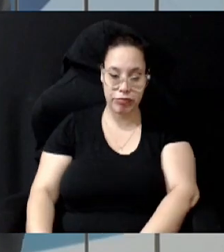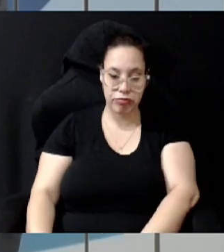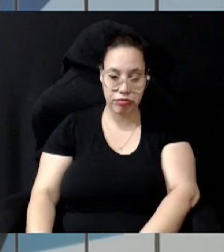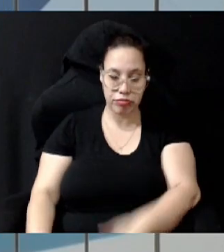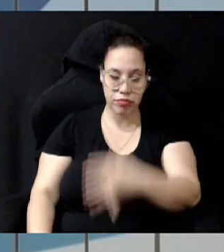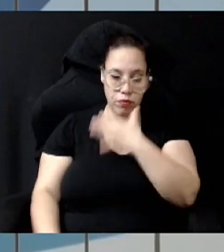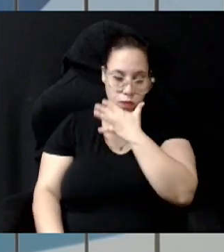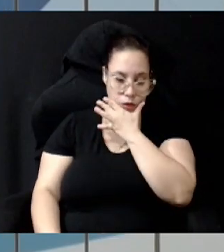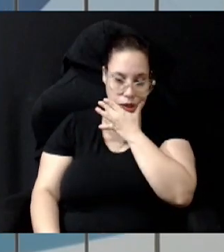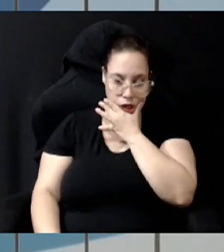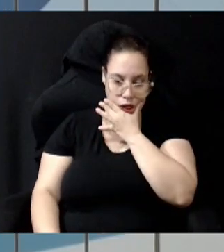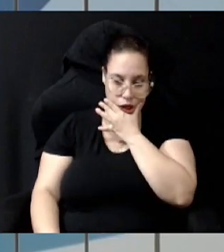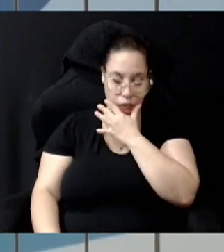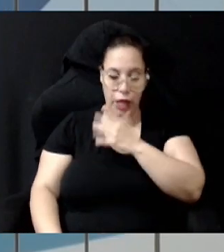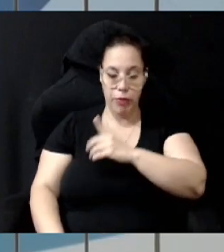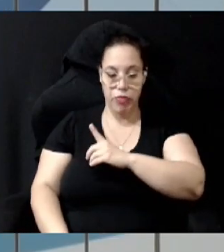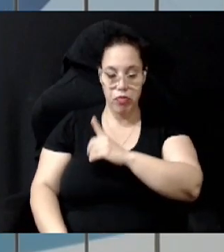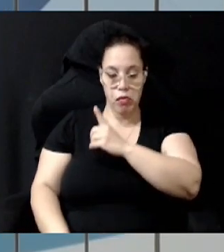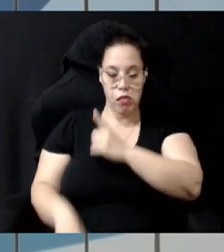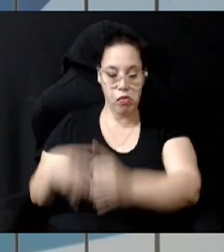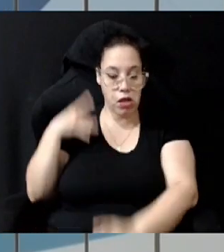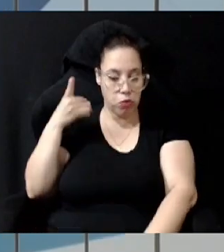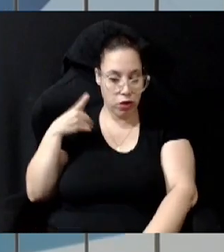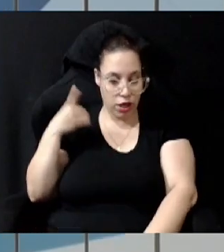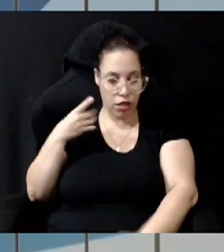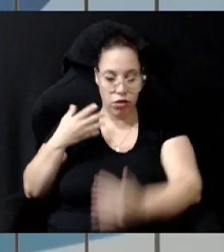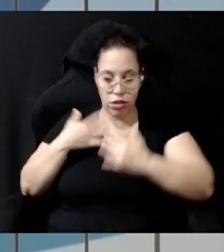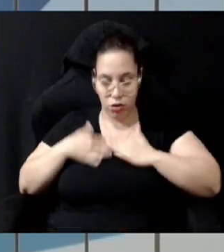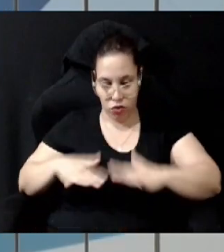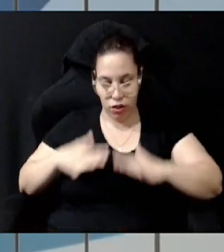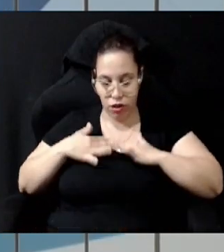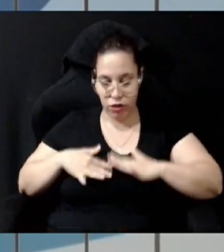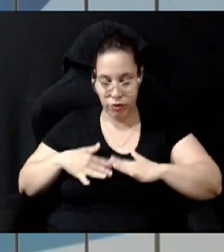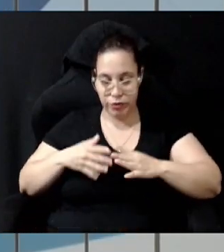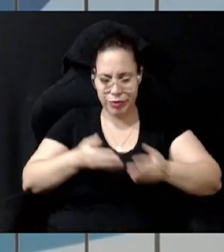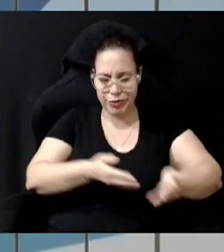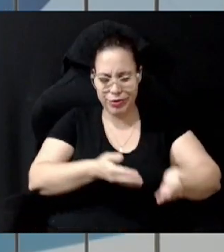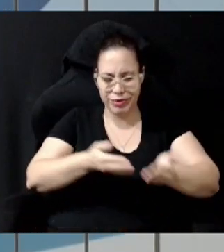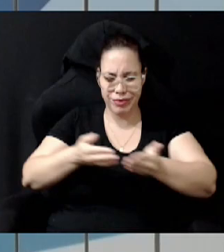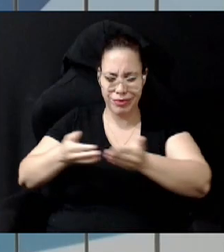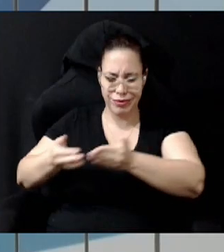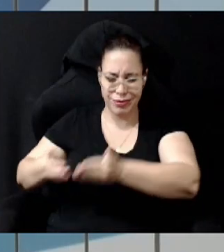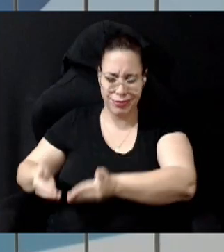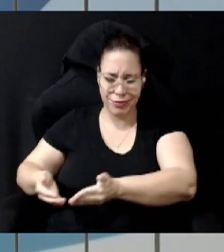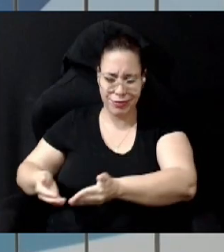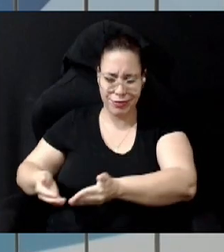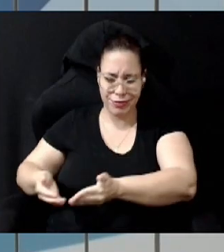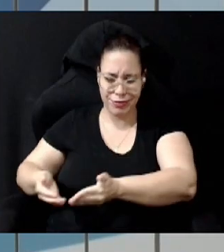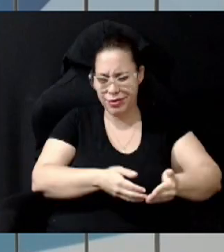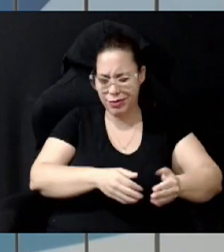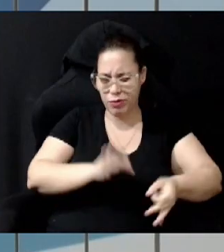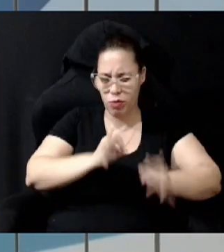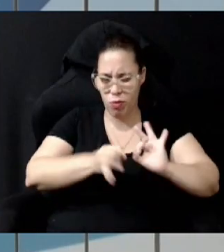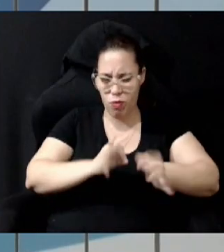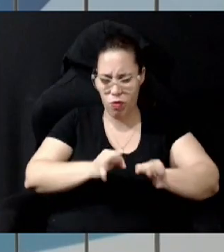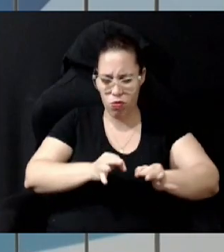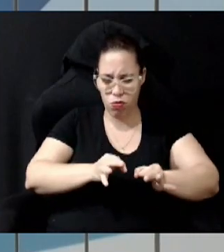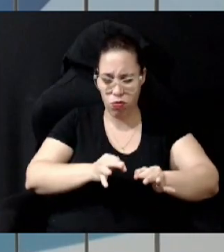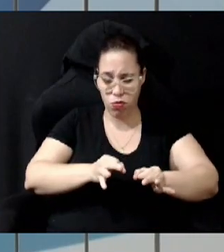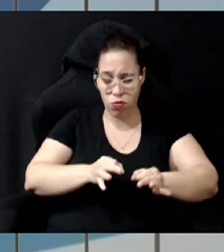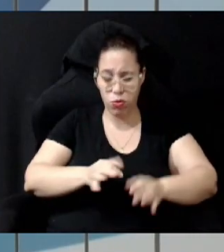também não existe a transferência de questões para o judiciário. Mas no âmbito federal